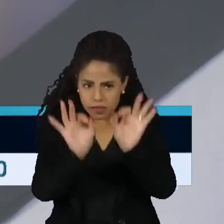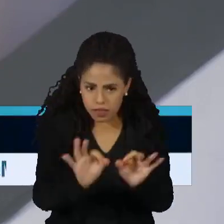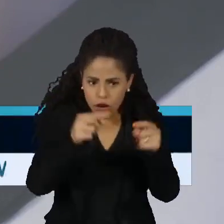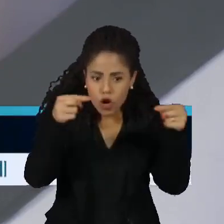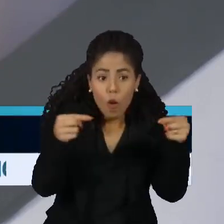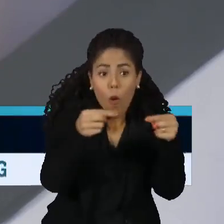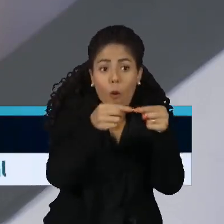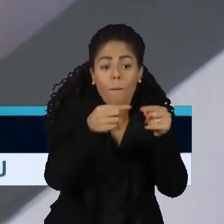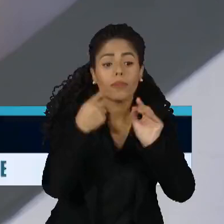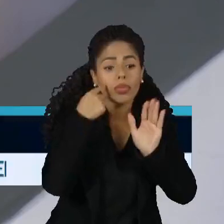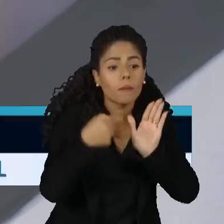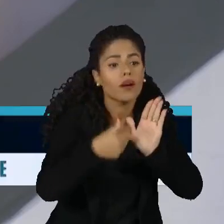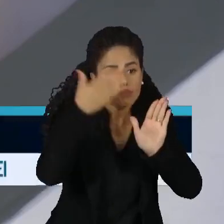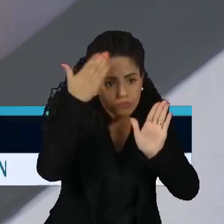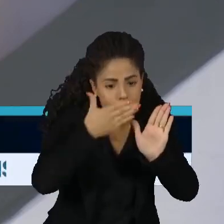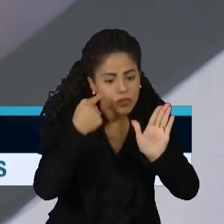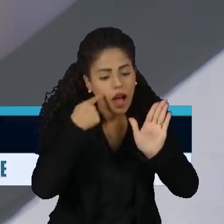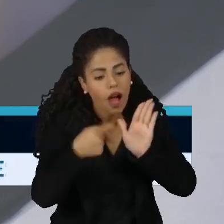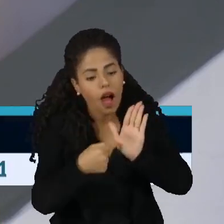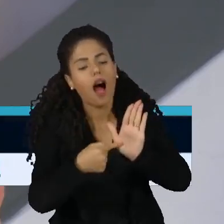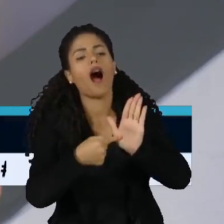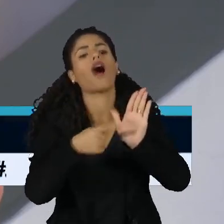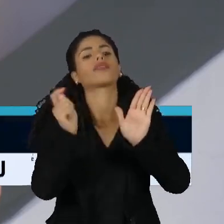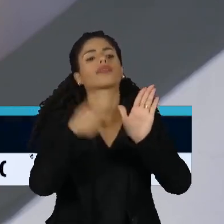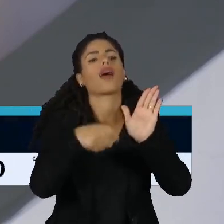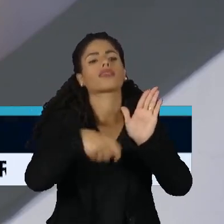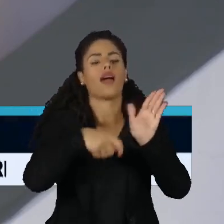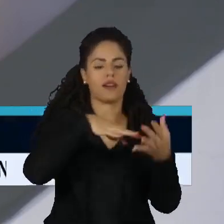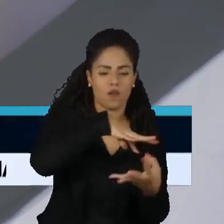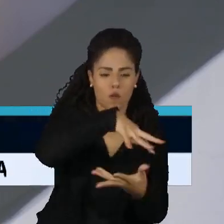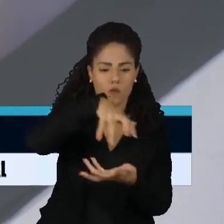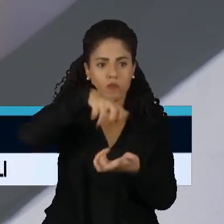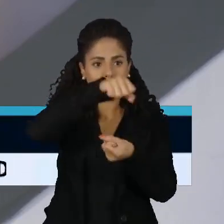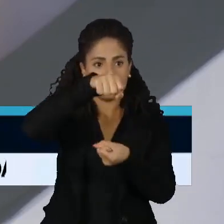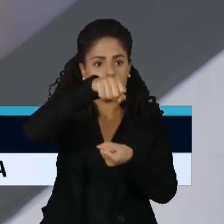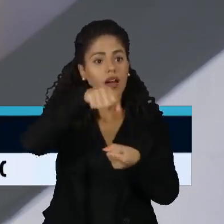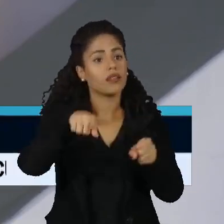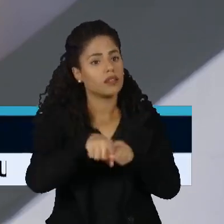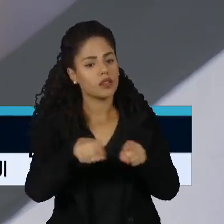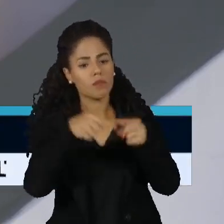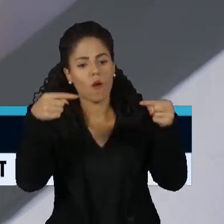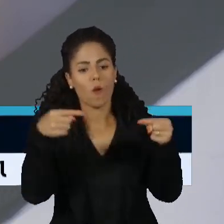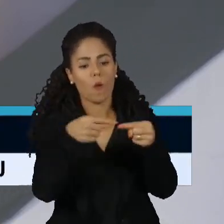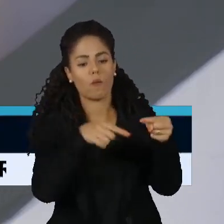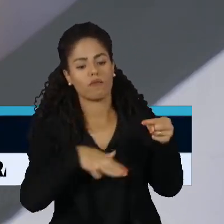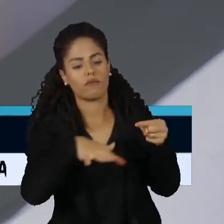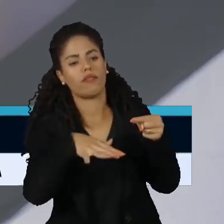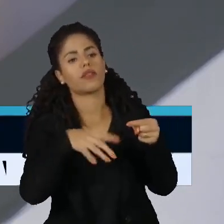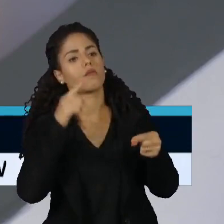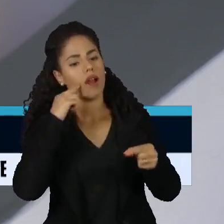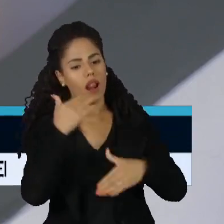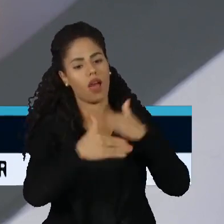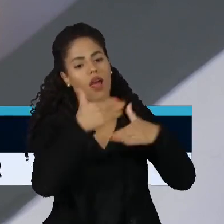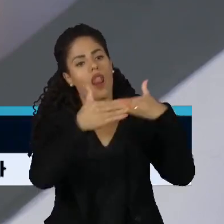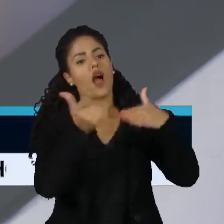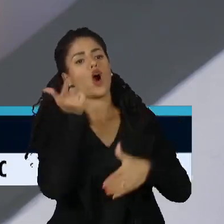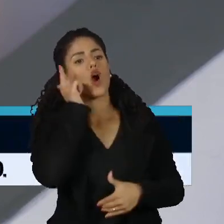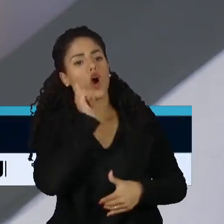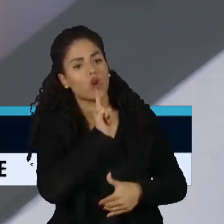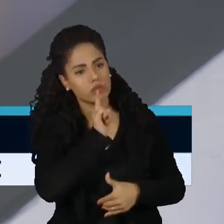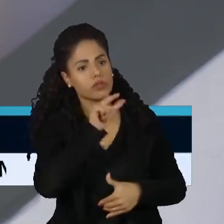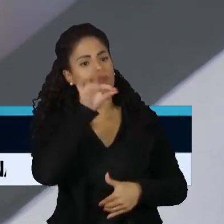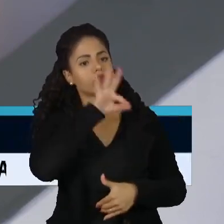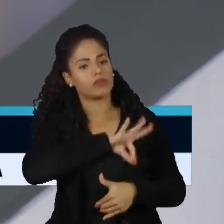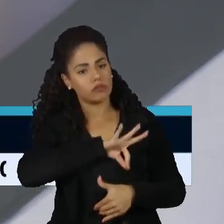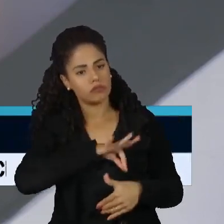se mostrem viáveis, viáveis, sustentáveis do ponto de vista ambiental, mas capazes de gerar renda e